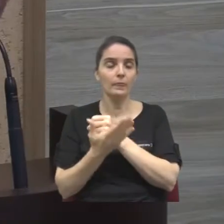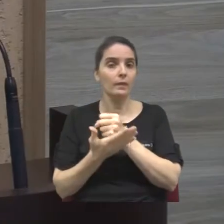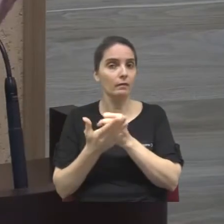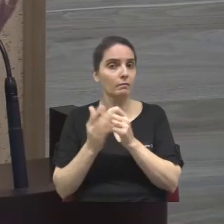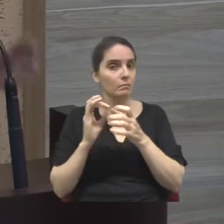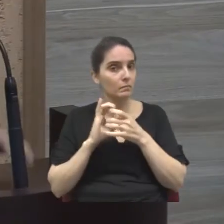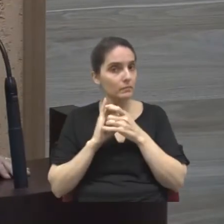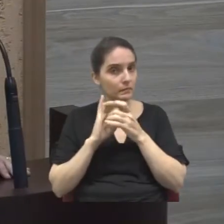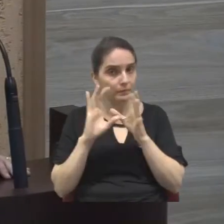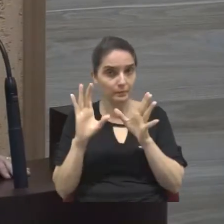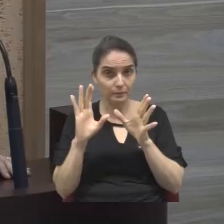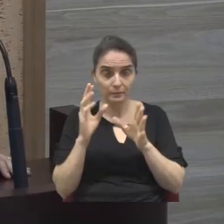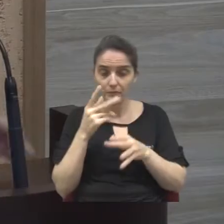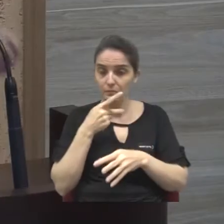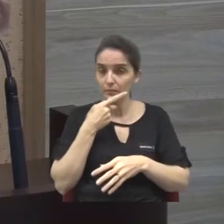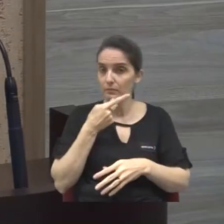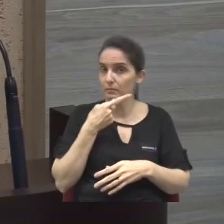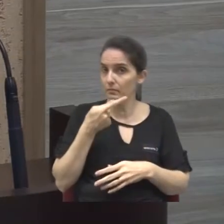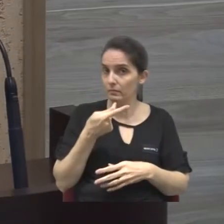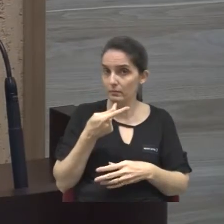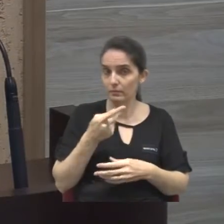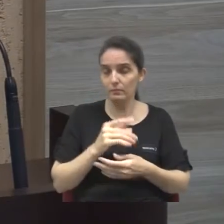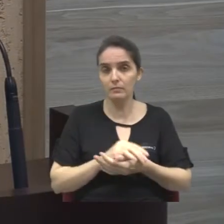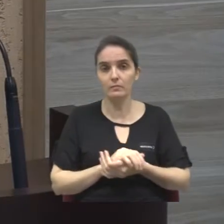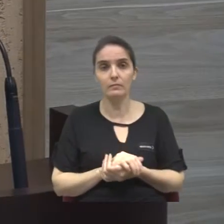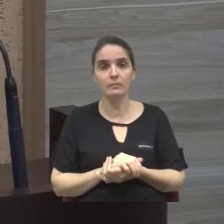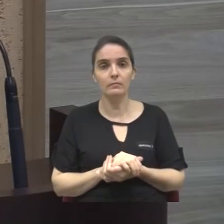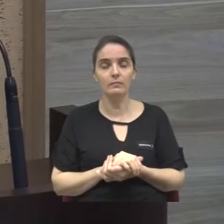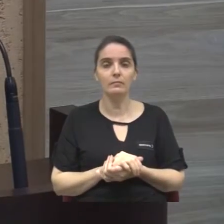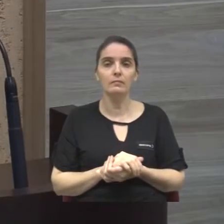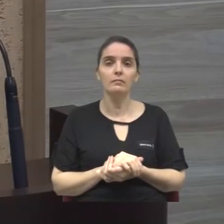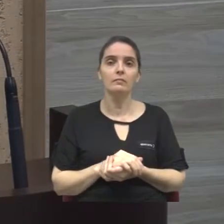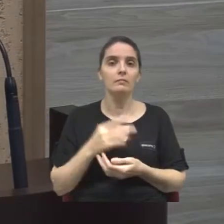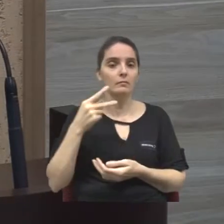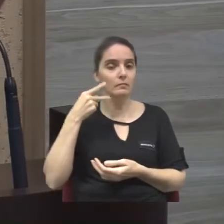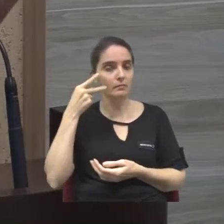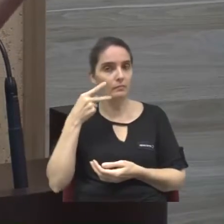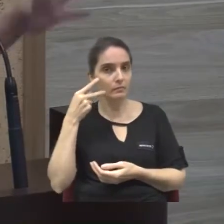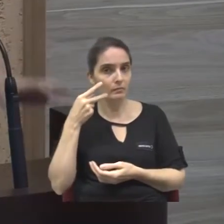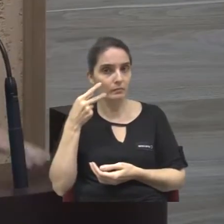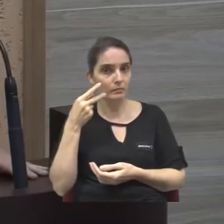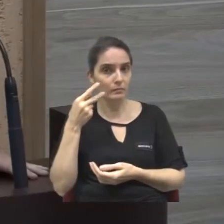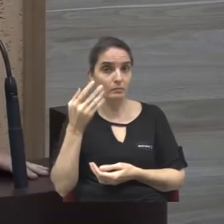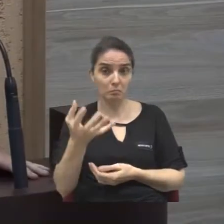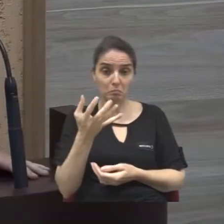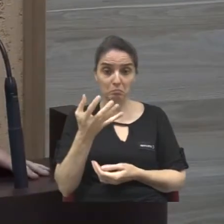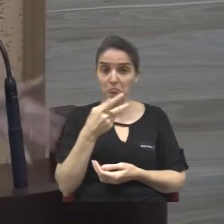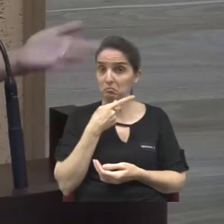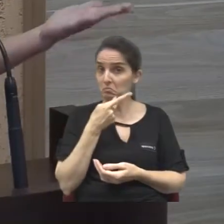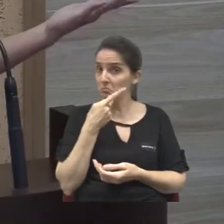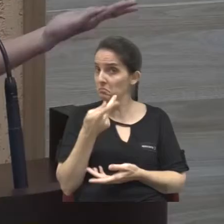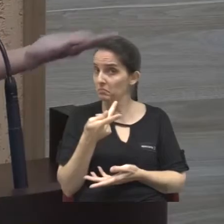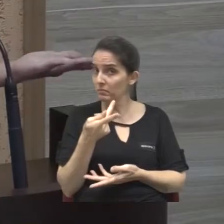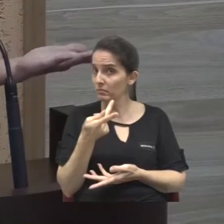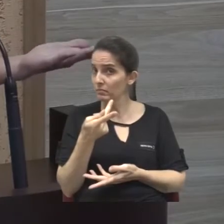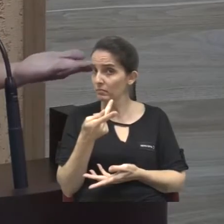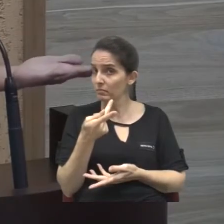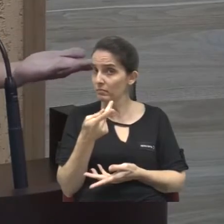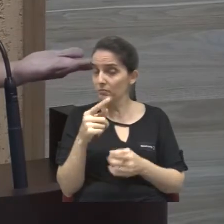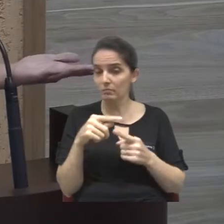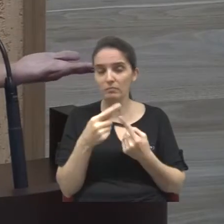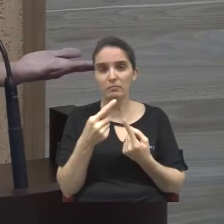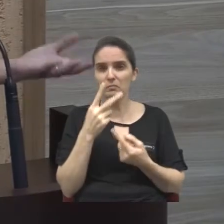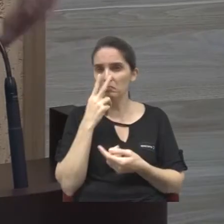de falar. Um parlamentar só quer falar. E parece que minha voz é tão